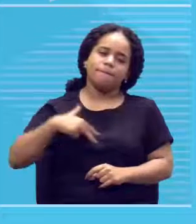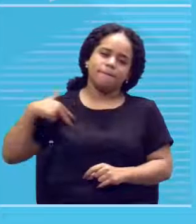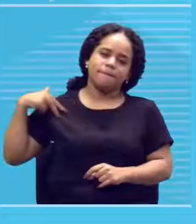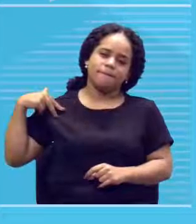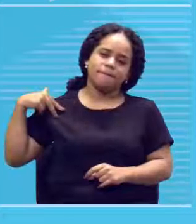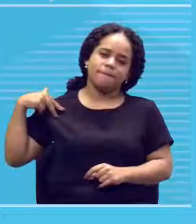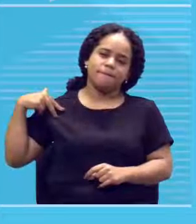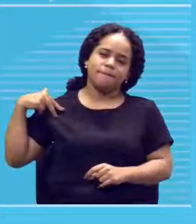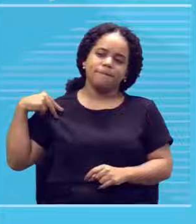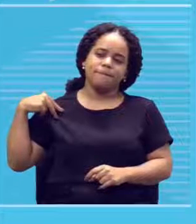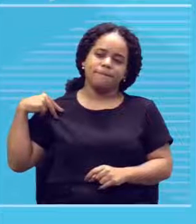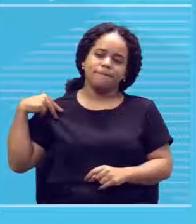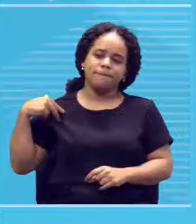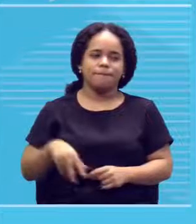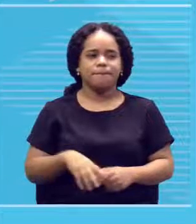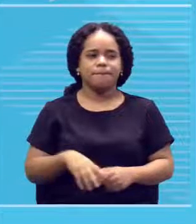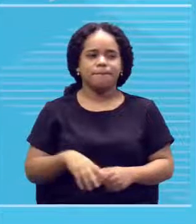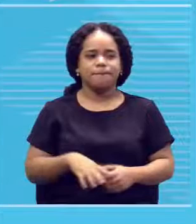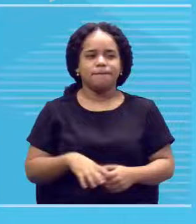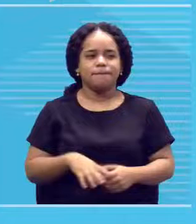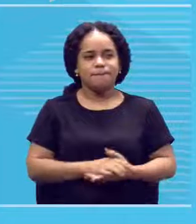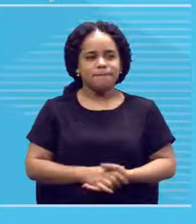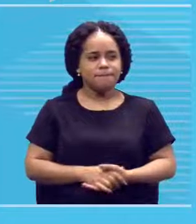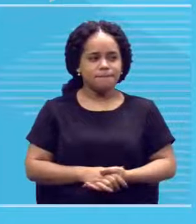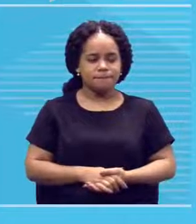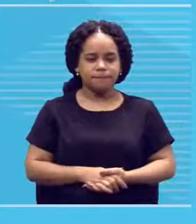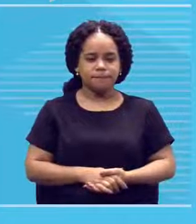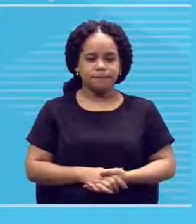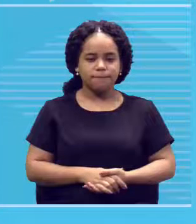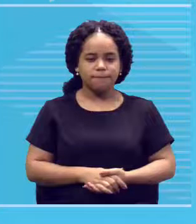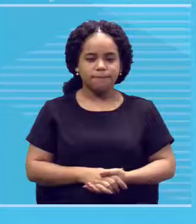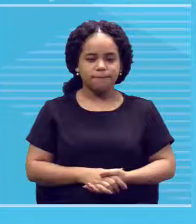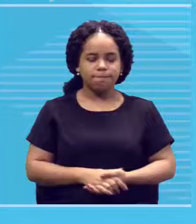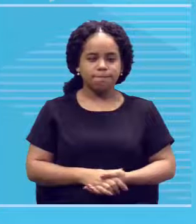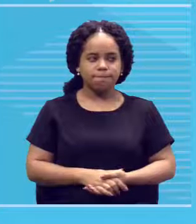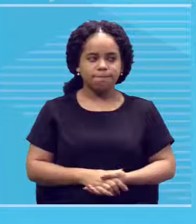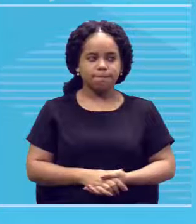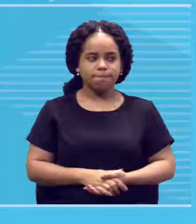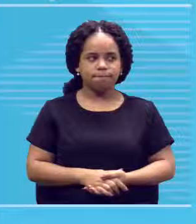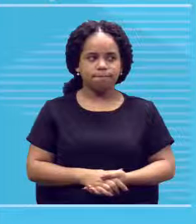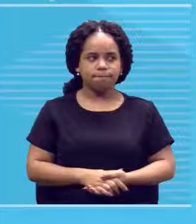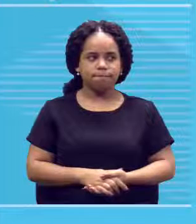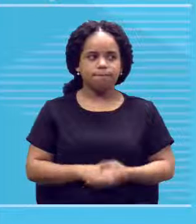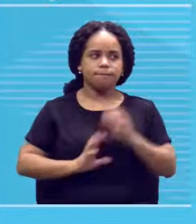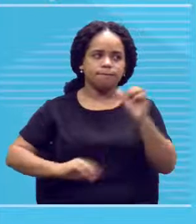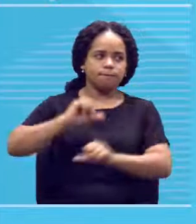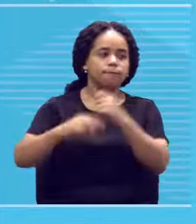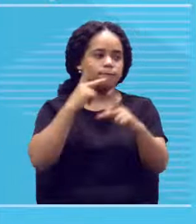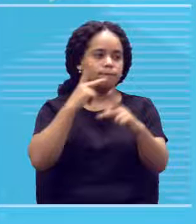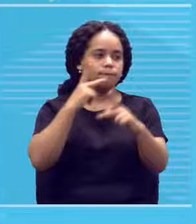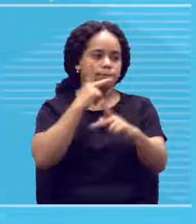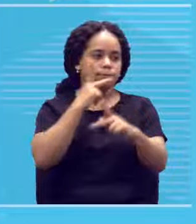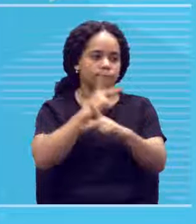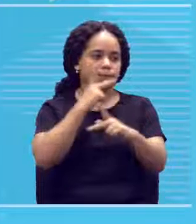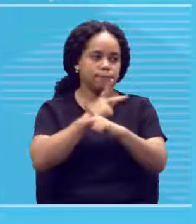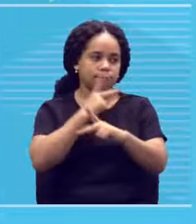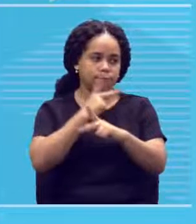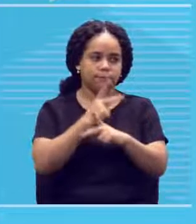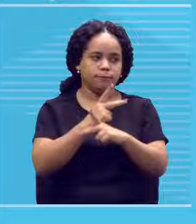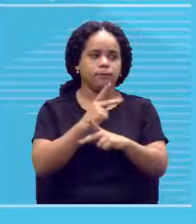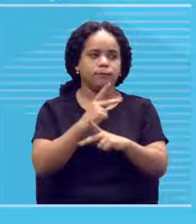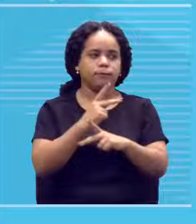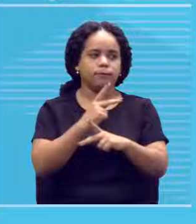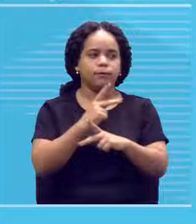nave tô suave na nave e substitua por pronomes